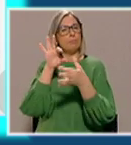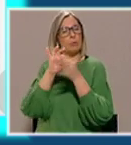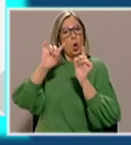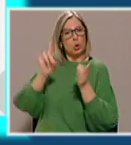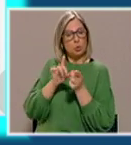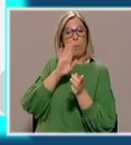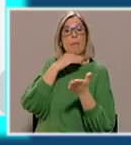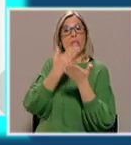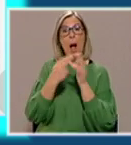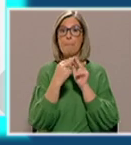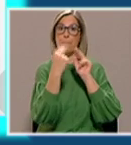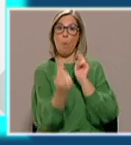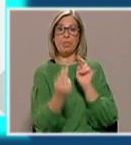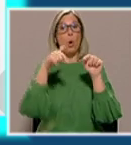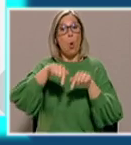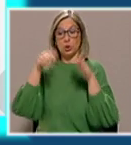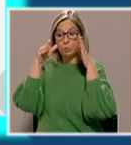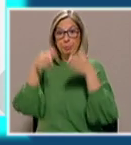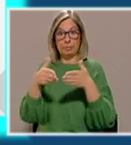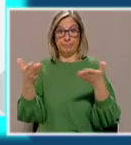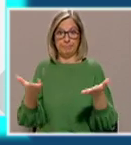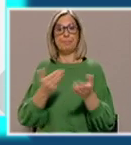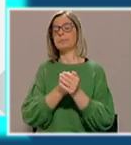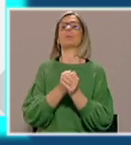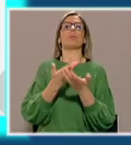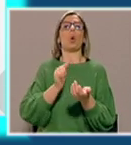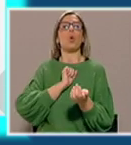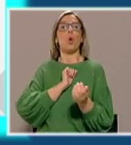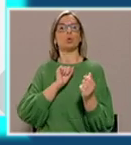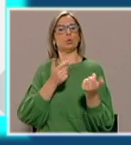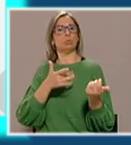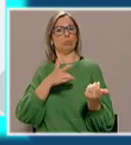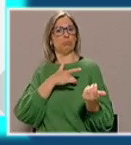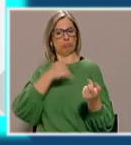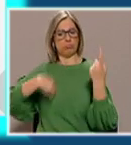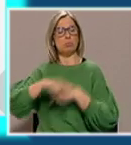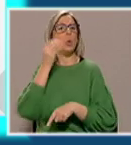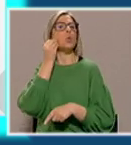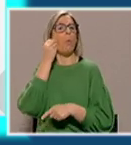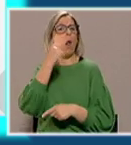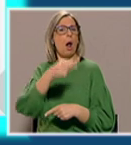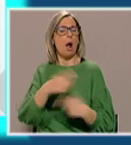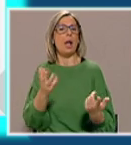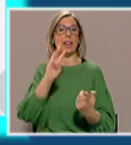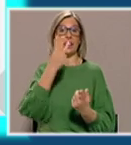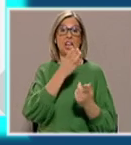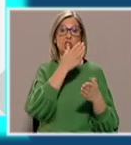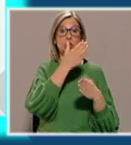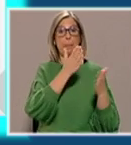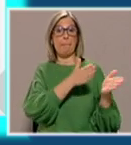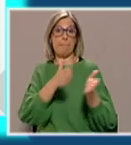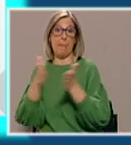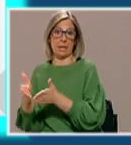ponte com os conteúdos que vamos estudar hoje. Então, como é que o nosso sistema cardiovascular é constituído? É constituído por três partes: pelo